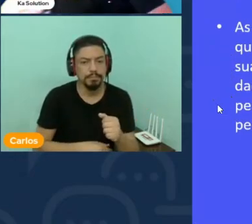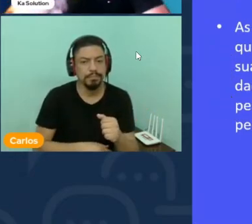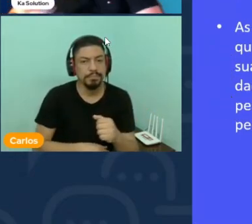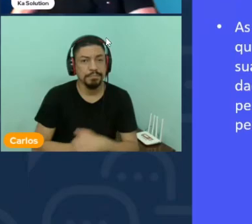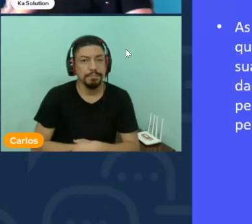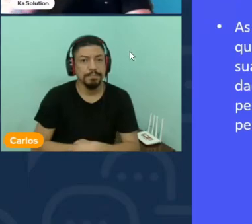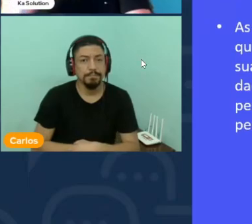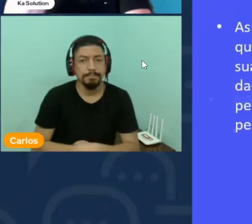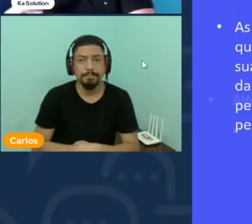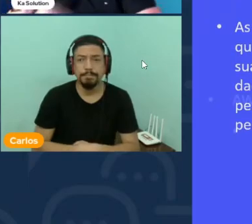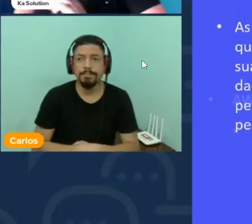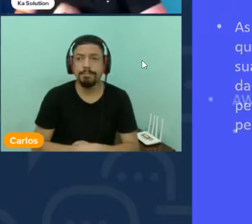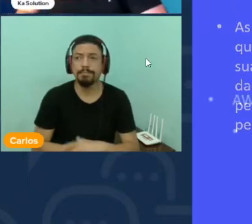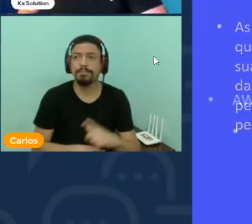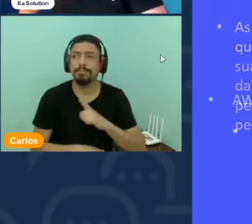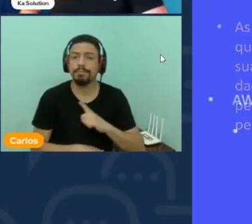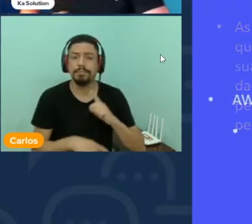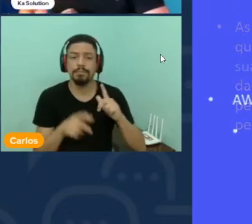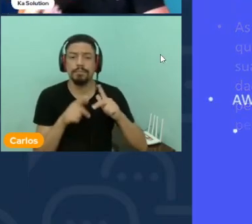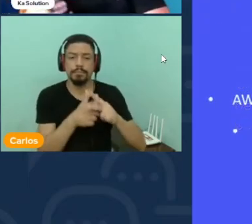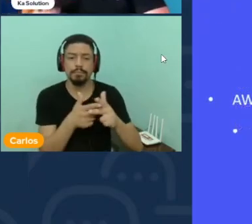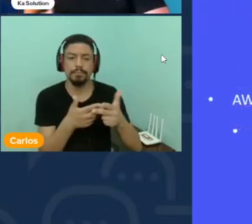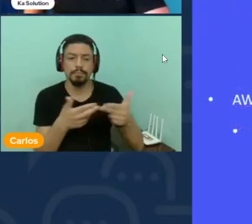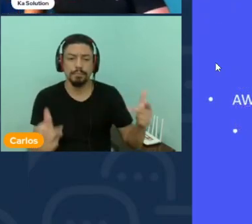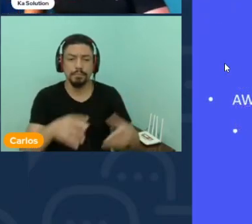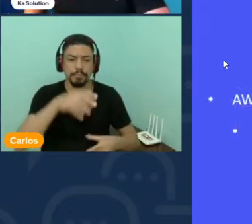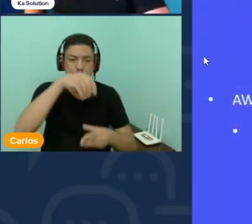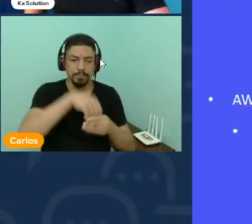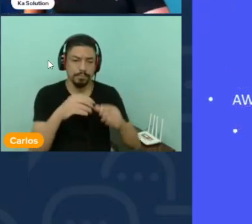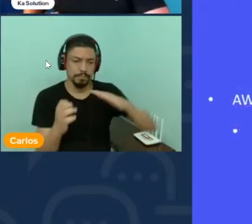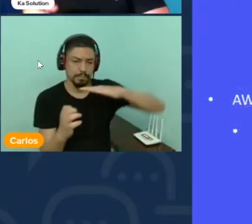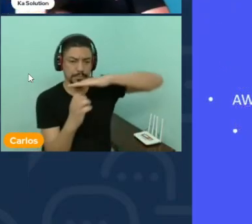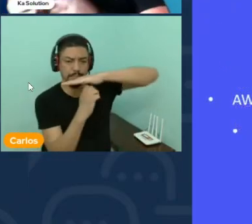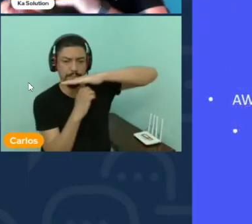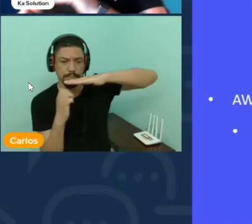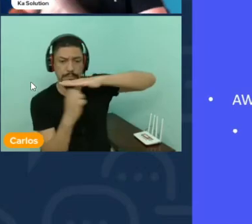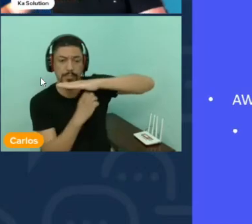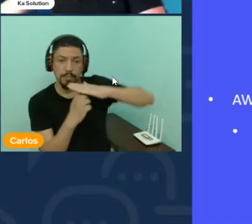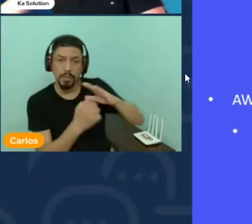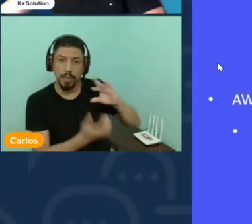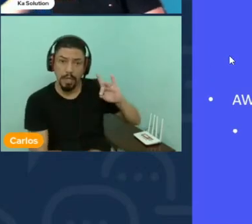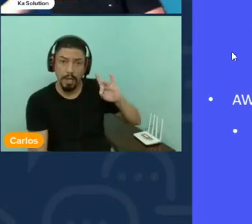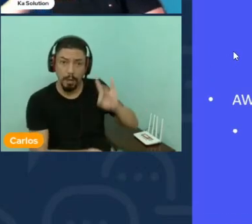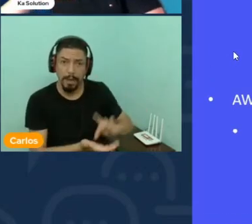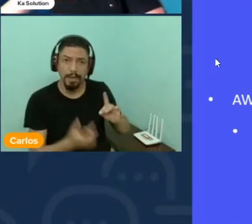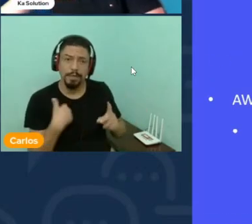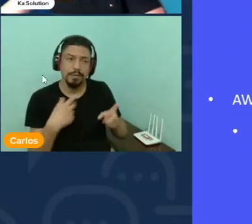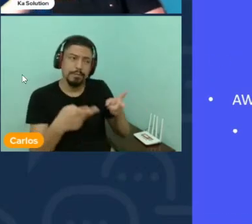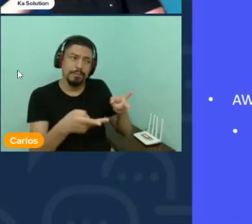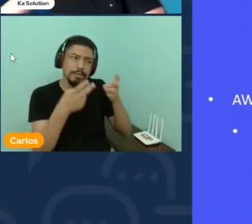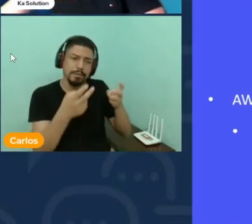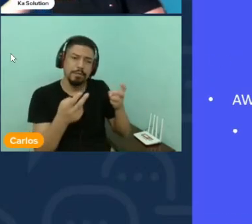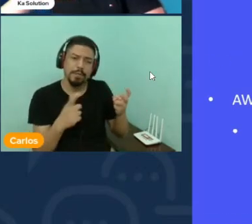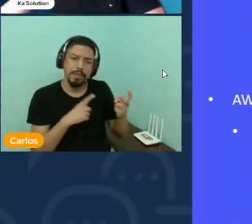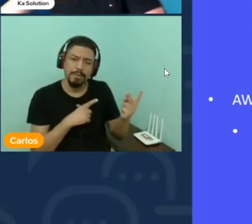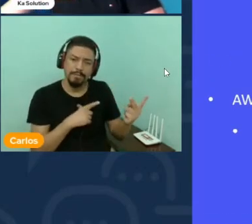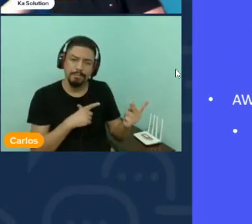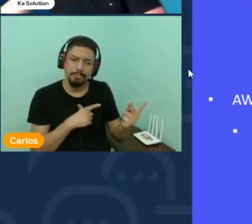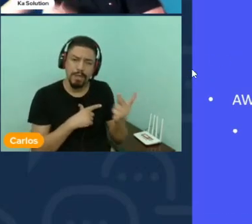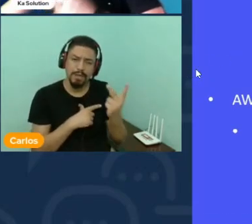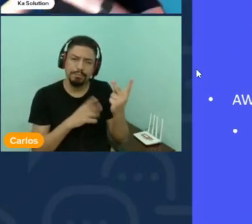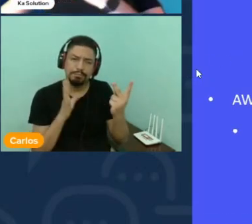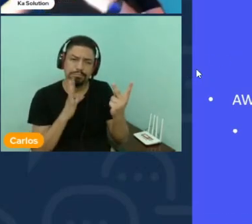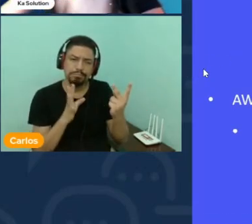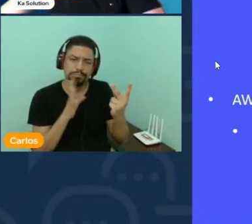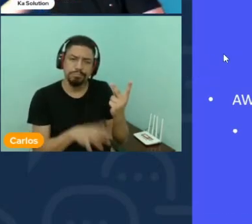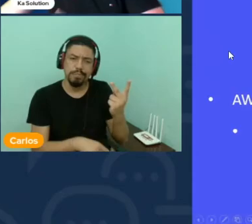E aí, se eu tenho ainda recursos dentro da minha empresa e realmente, né, eu estou enxergando valor aqui, é muito legal aqui